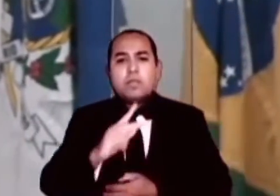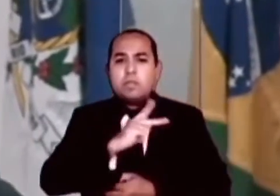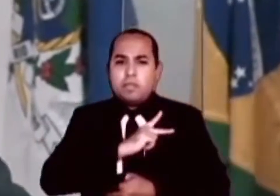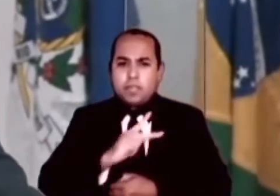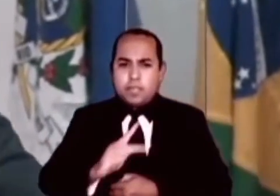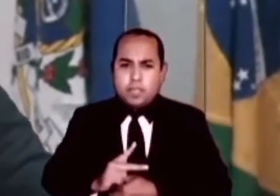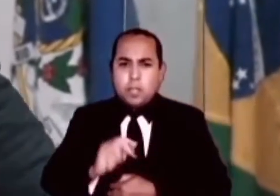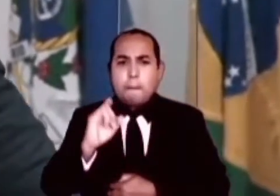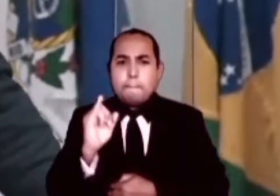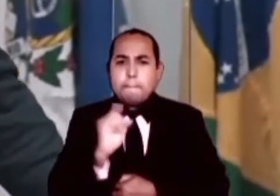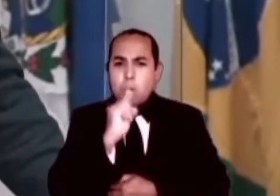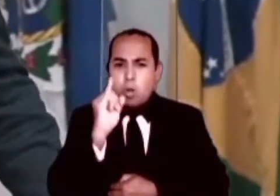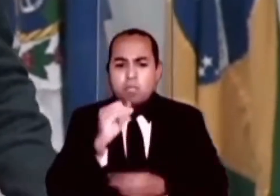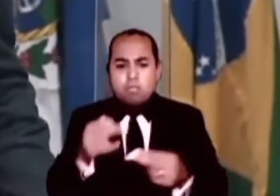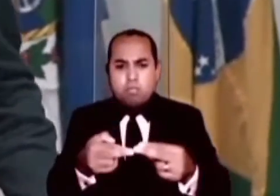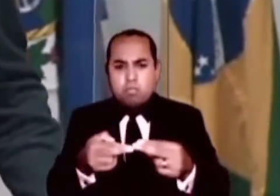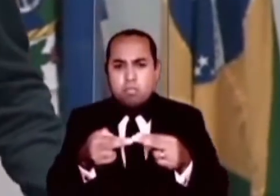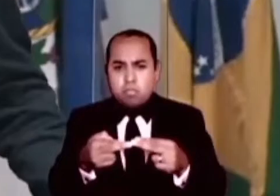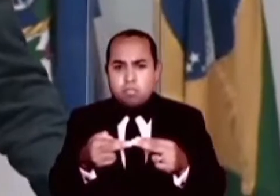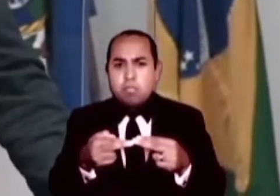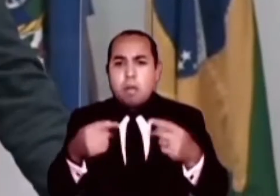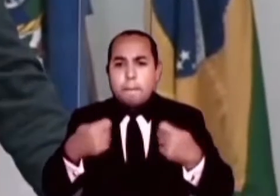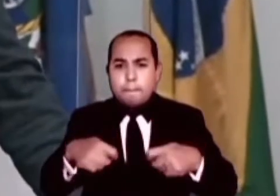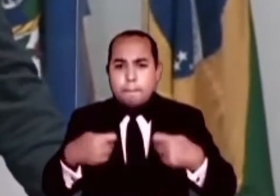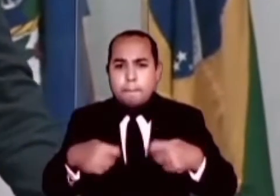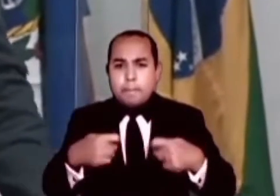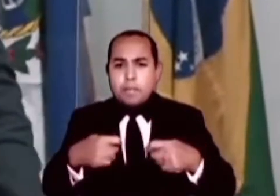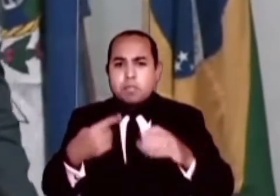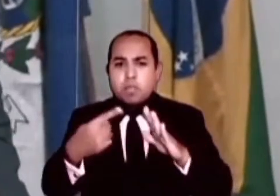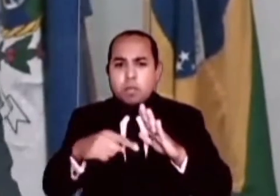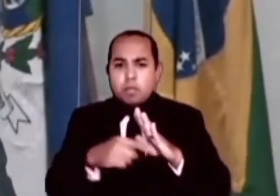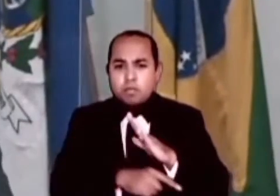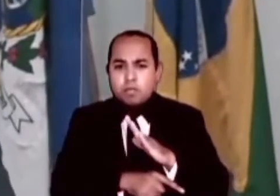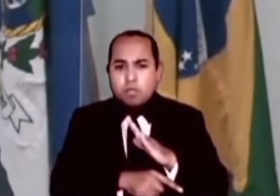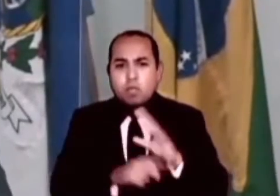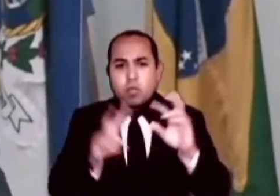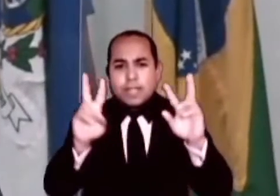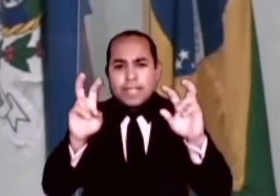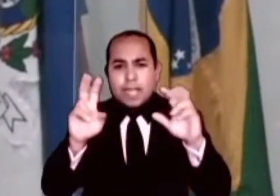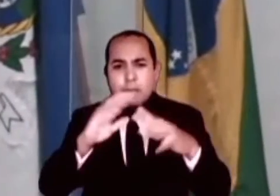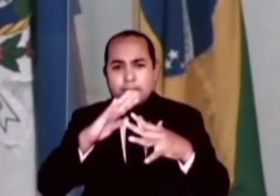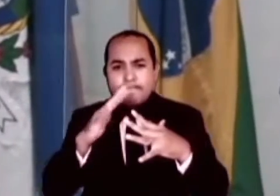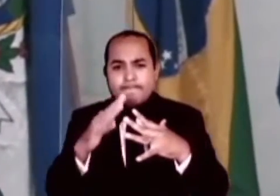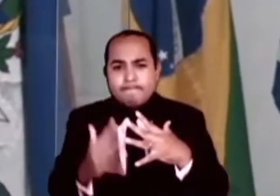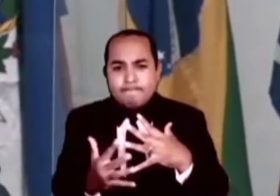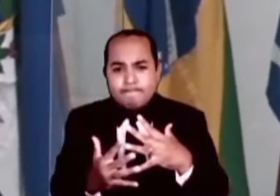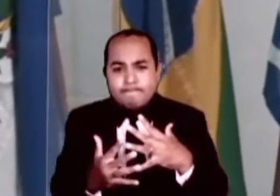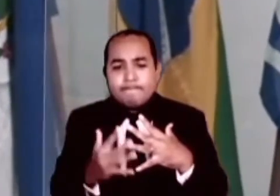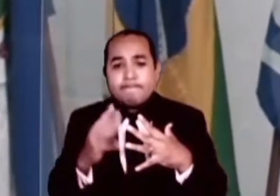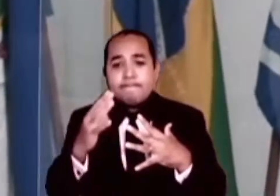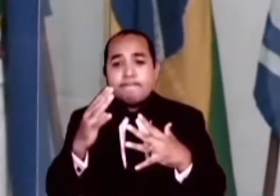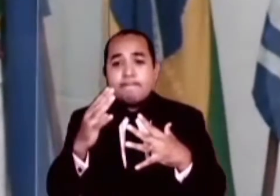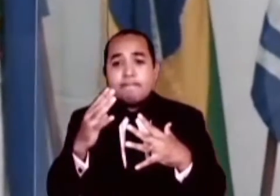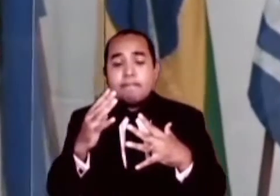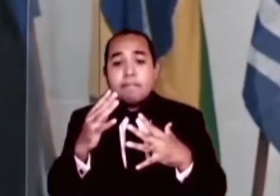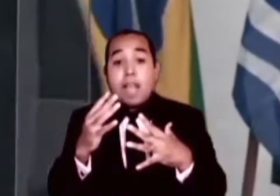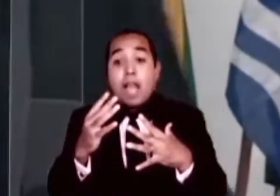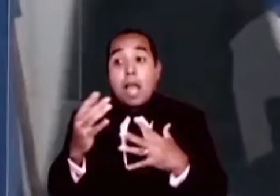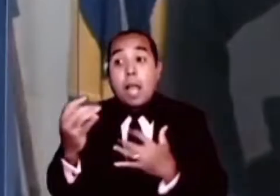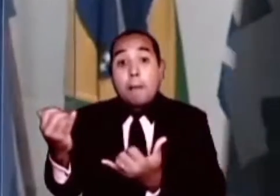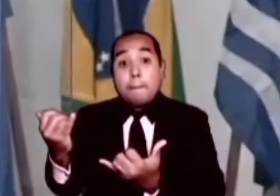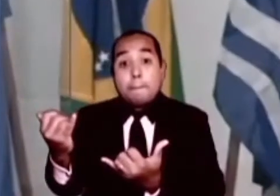mais comprometimento da empresa Enion, serviços que não foram cumpridos aos longos dos anos, e